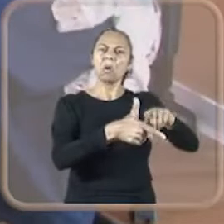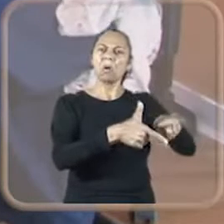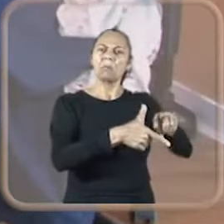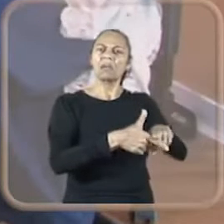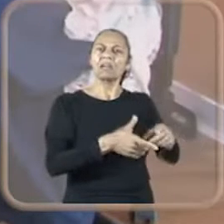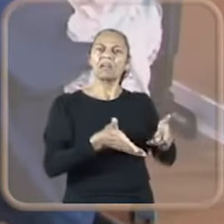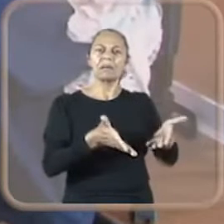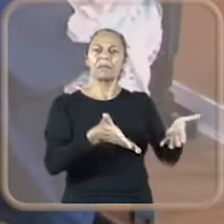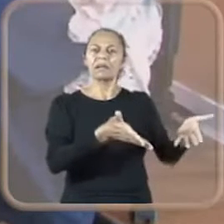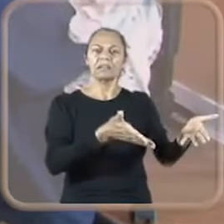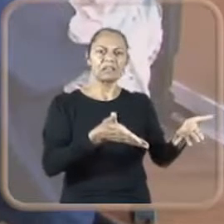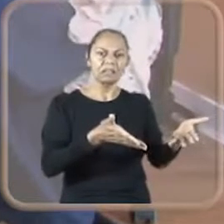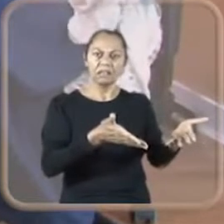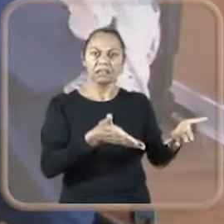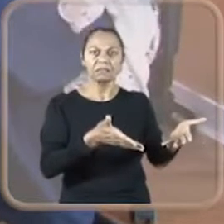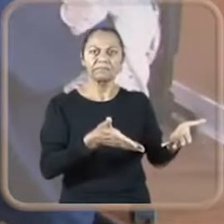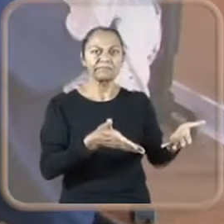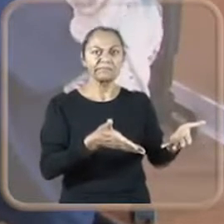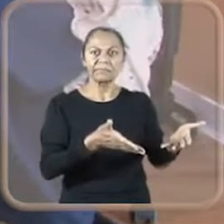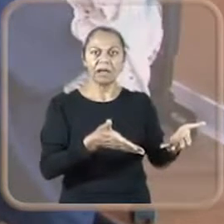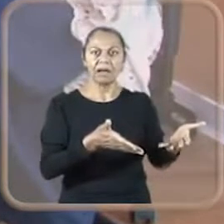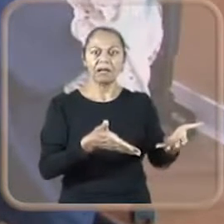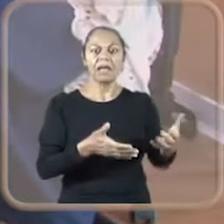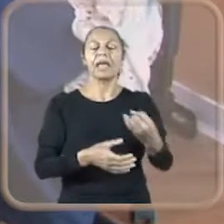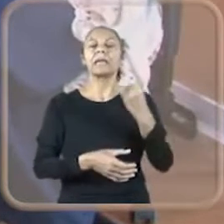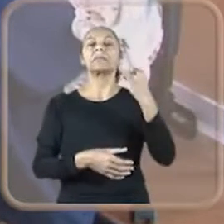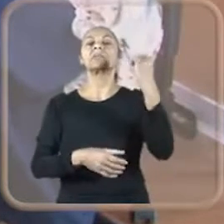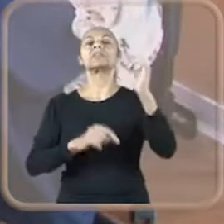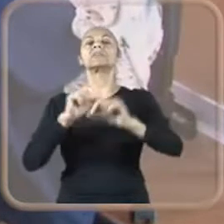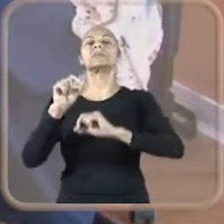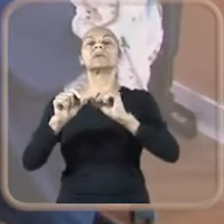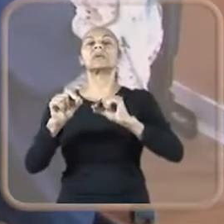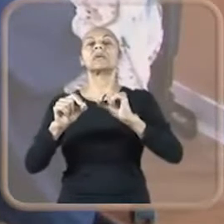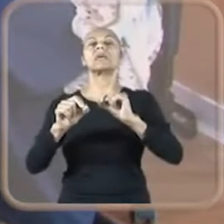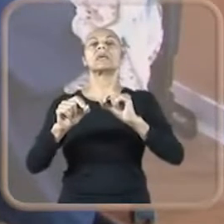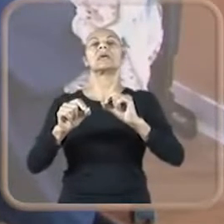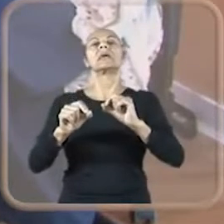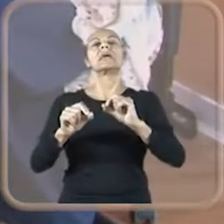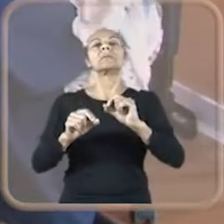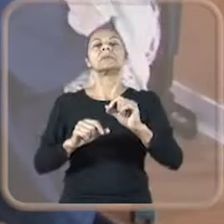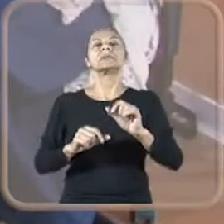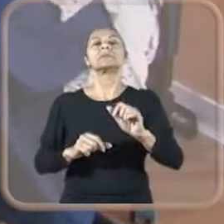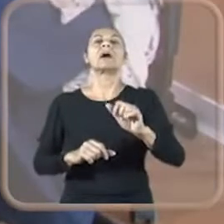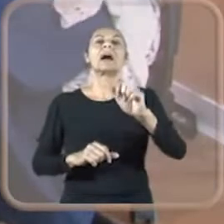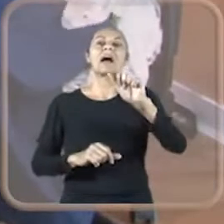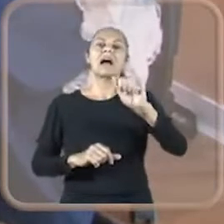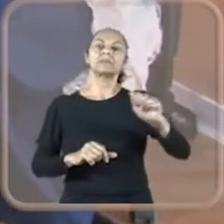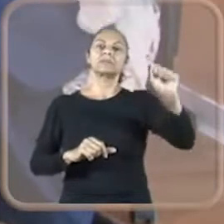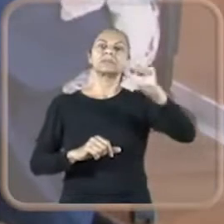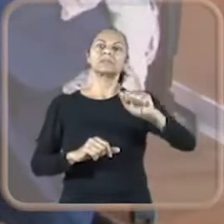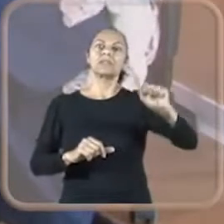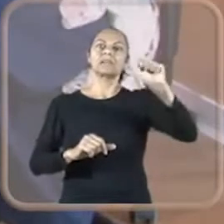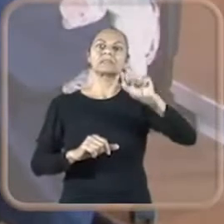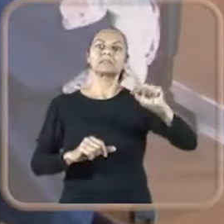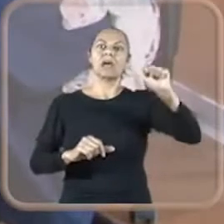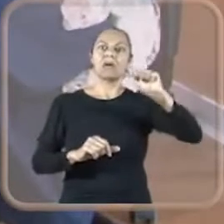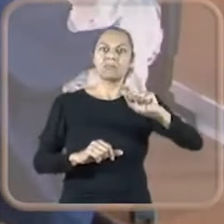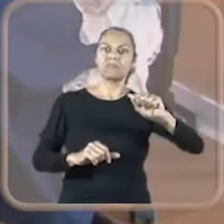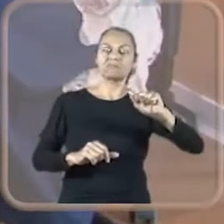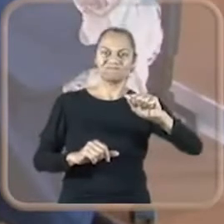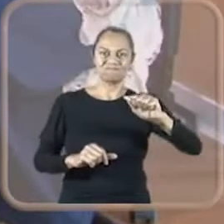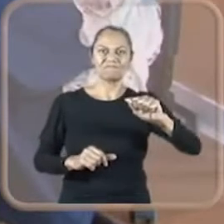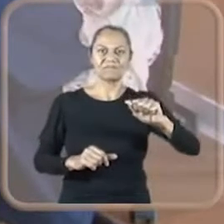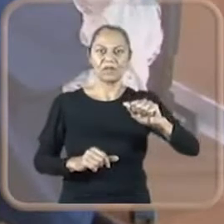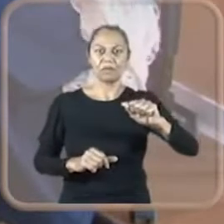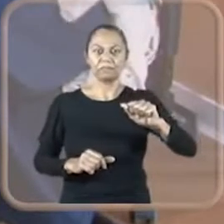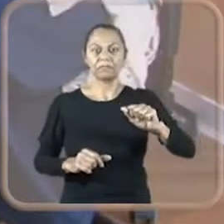ou numa associação de moradores, por que não capacitar os presidentes de associações de moradores? Olha que bacana. Me coloco à disposição,